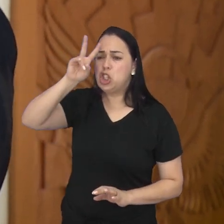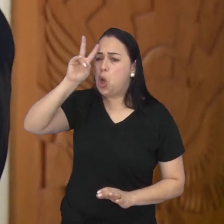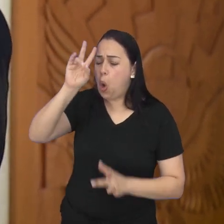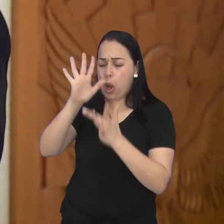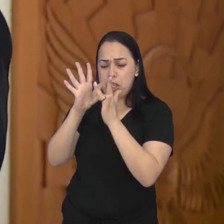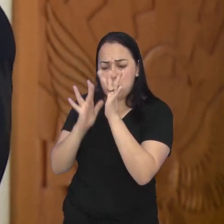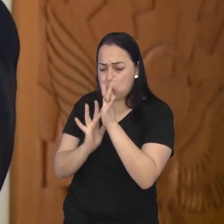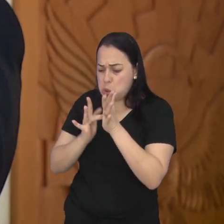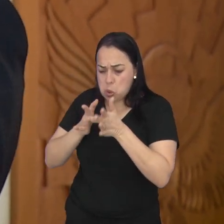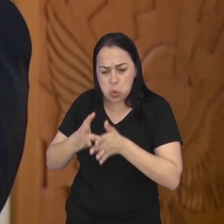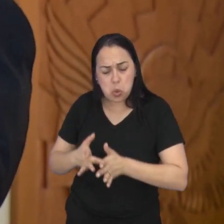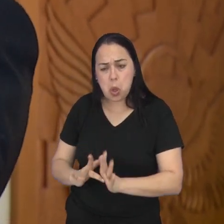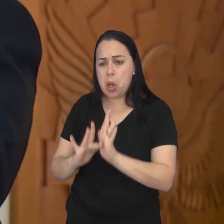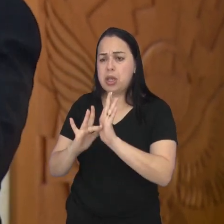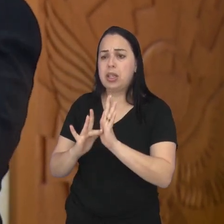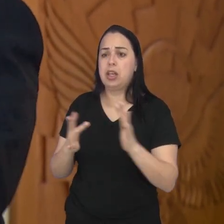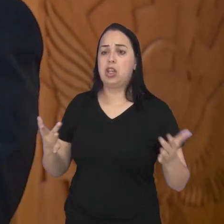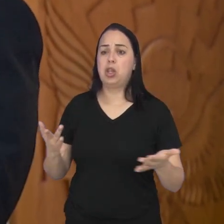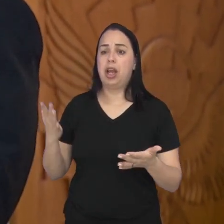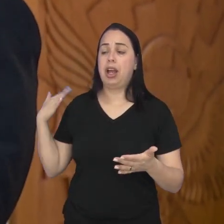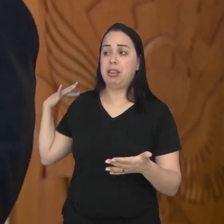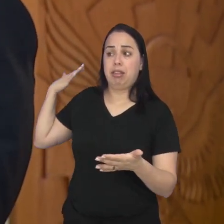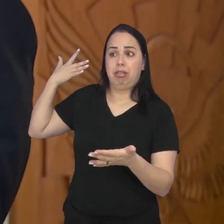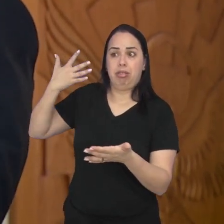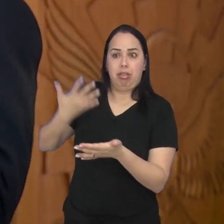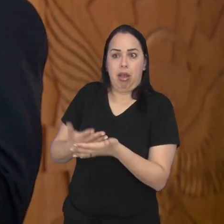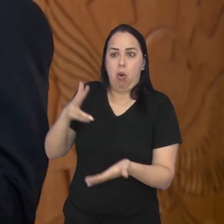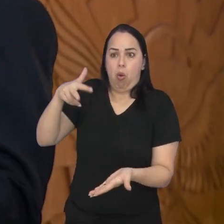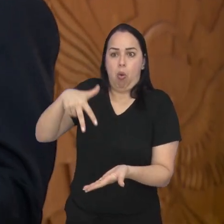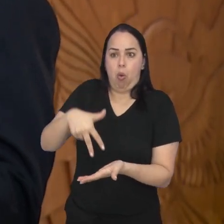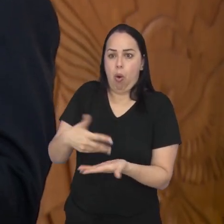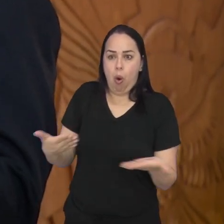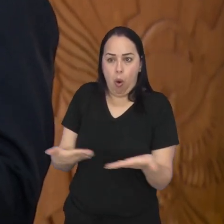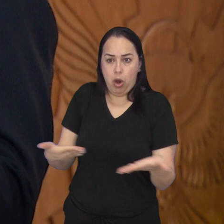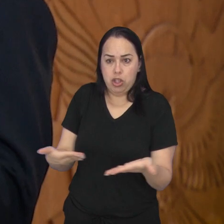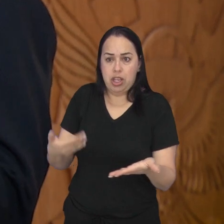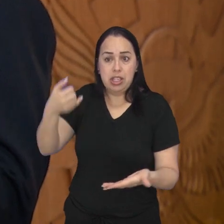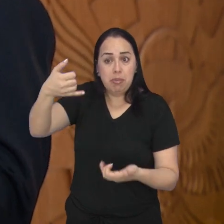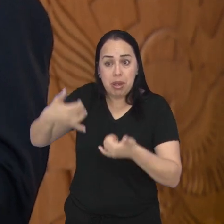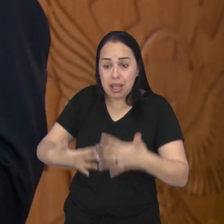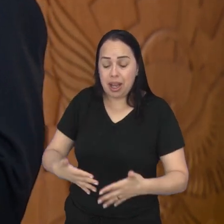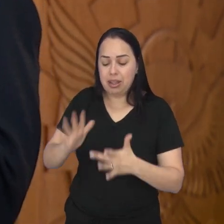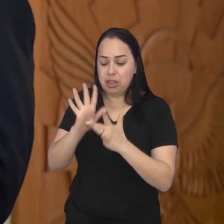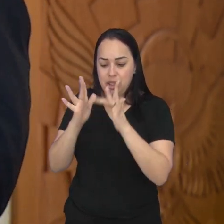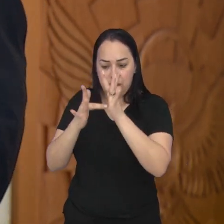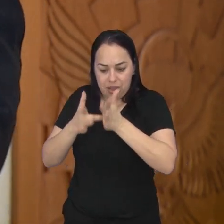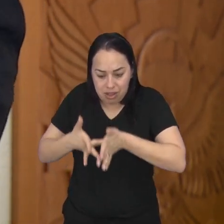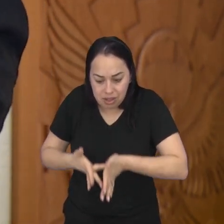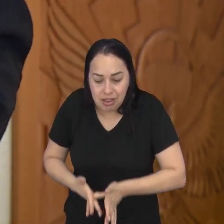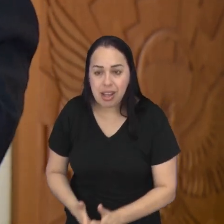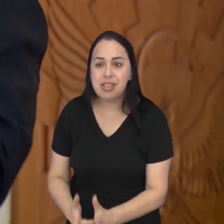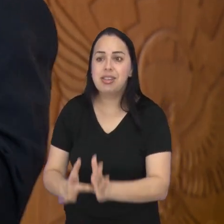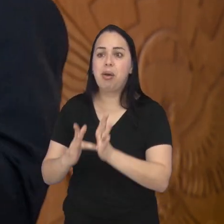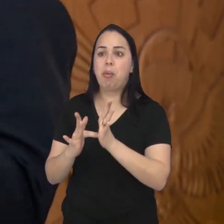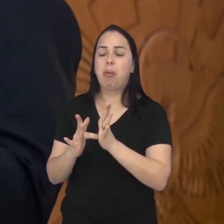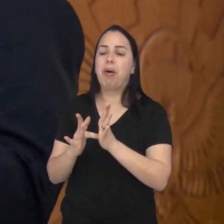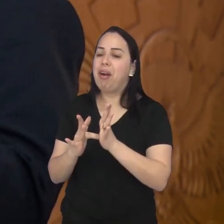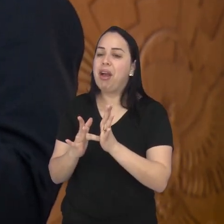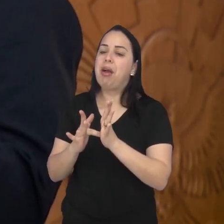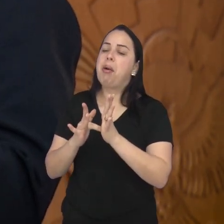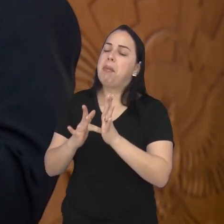de Jesus e o fato de estarmos aqui hoje falando dele é porque ele não só